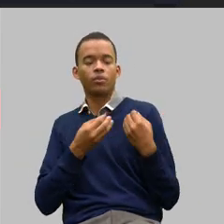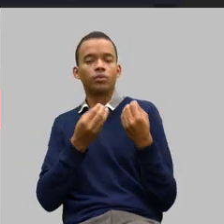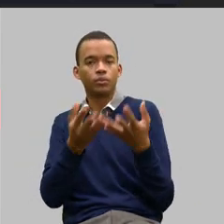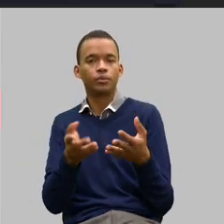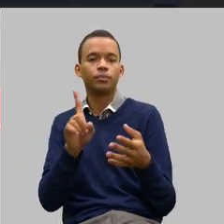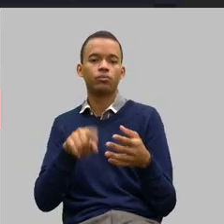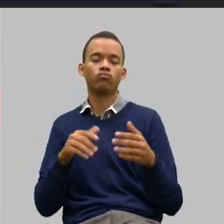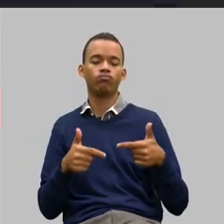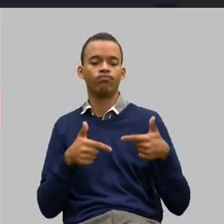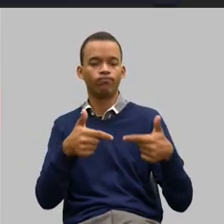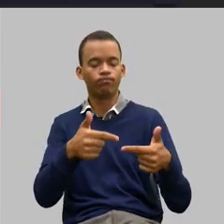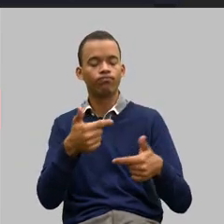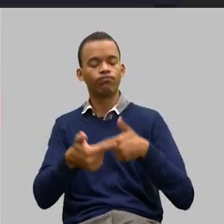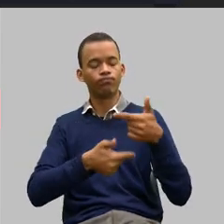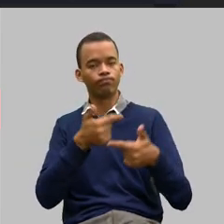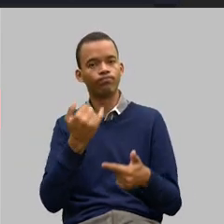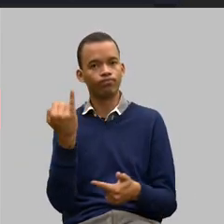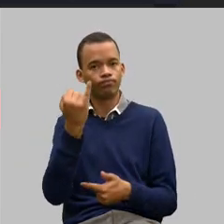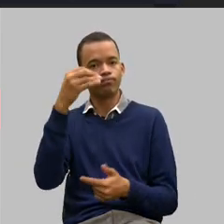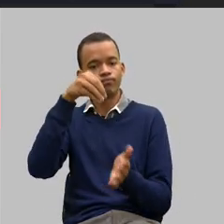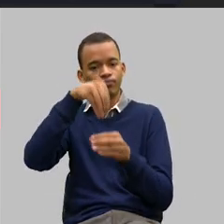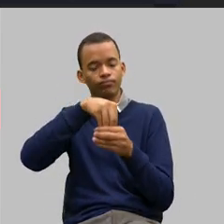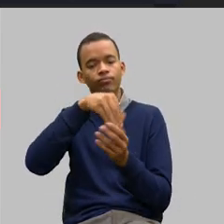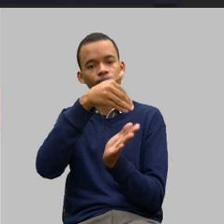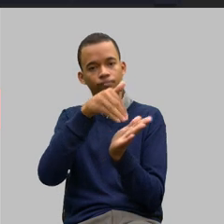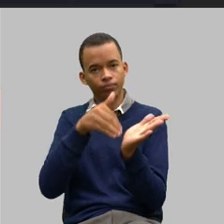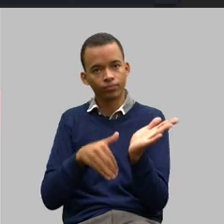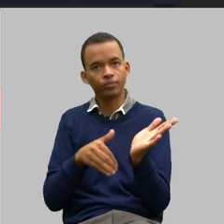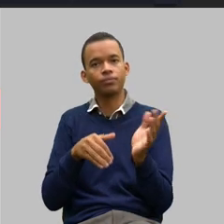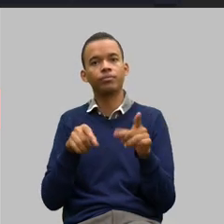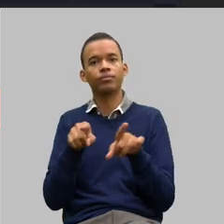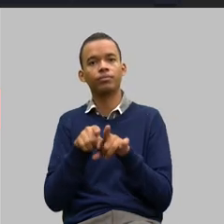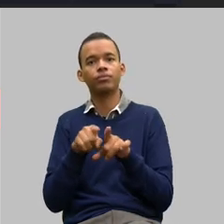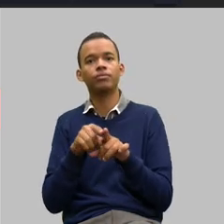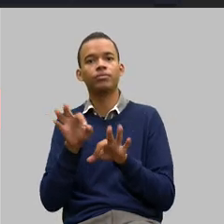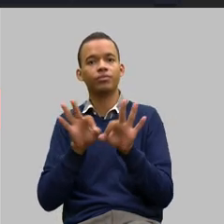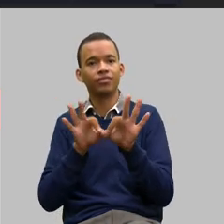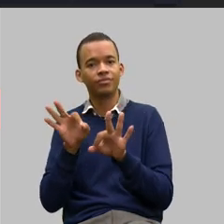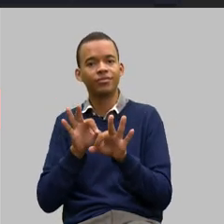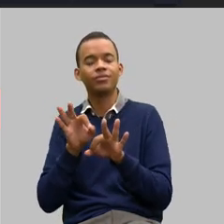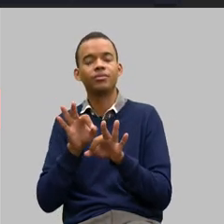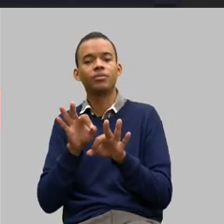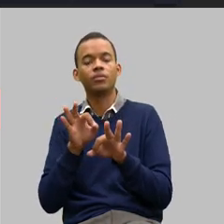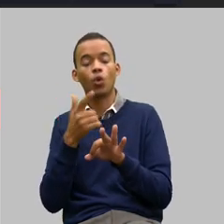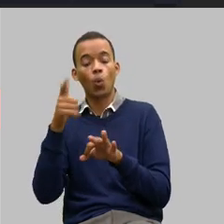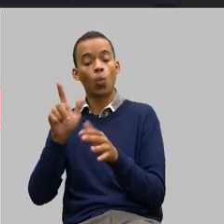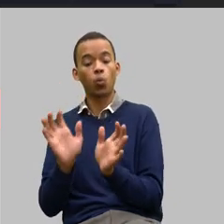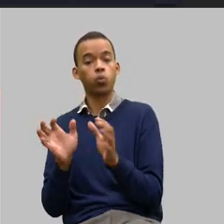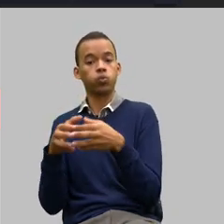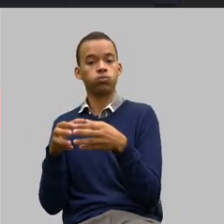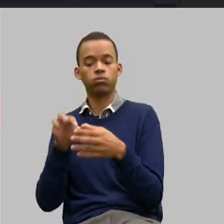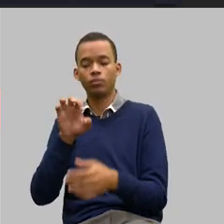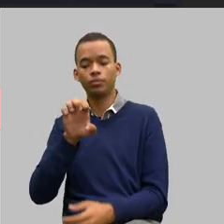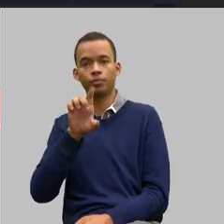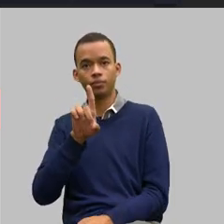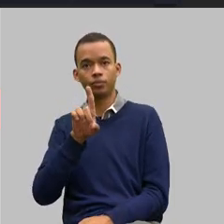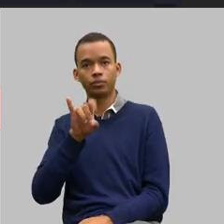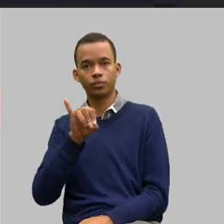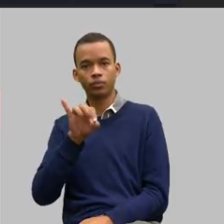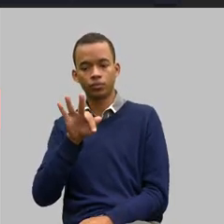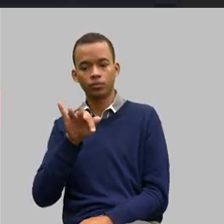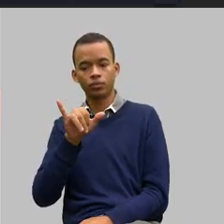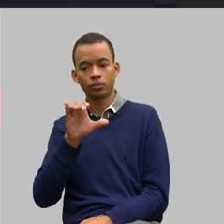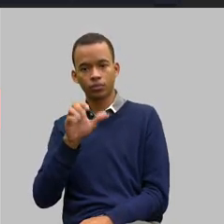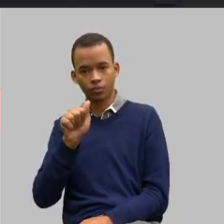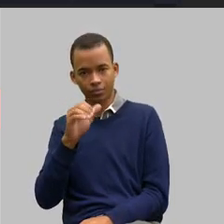relevante da secretaria eh a agenda de edificações né então eh não sei se é do conhecimento de todos mas também a a